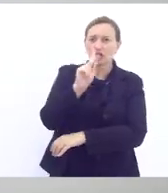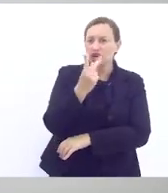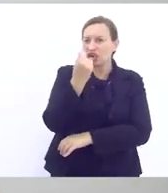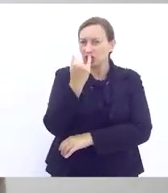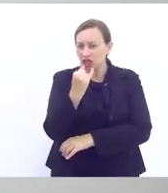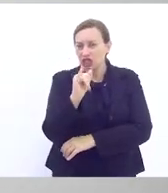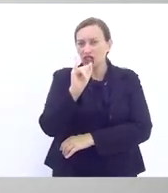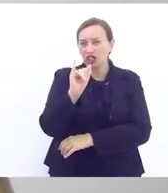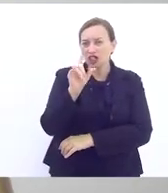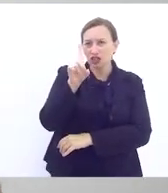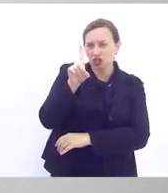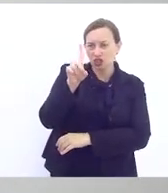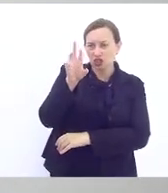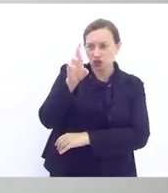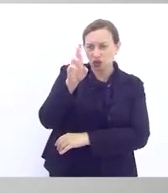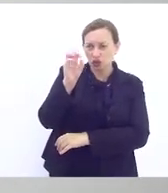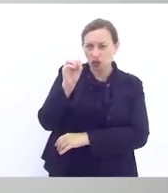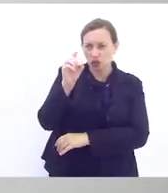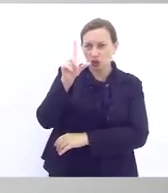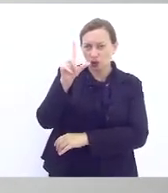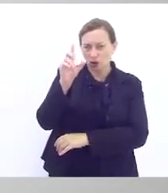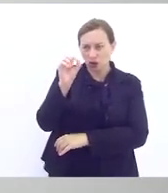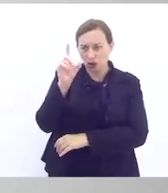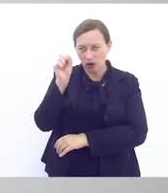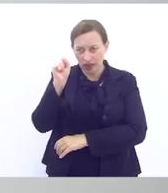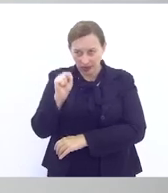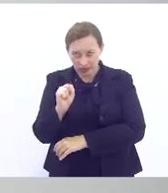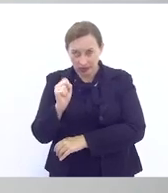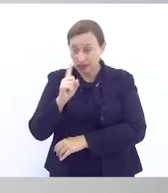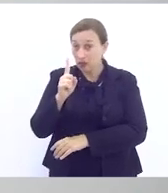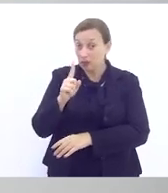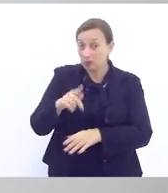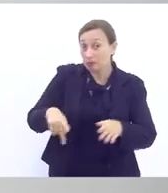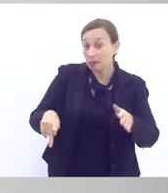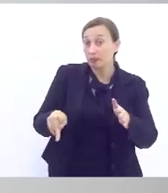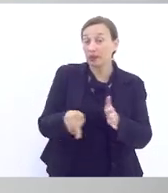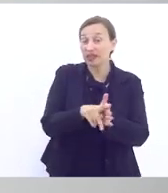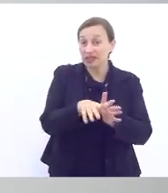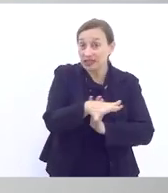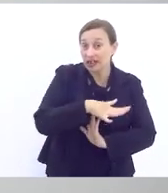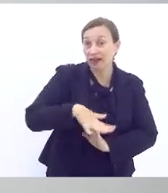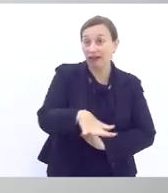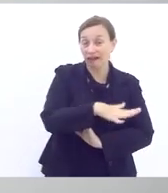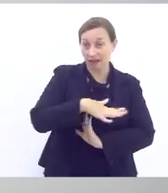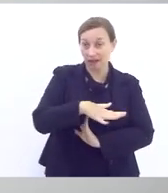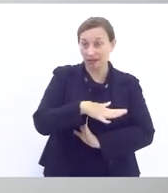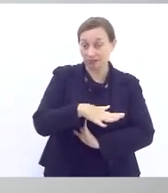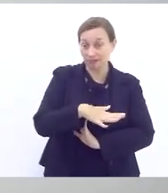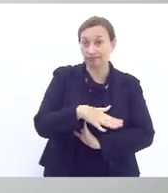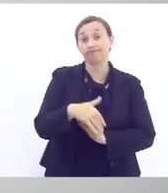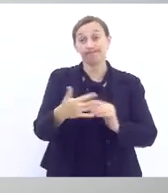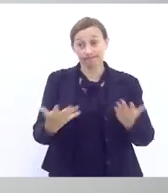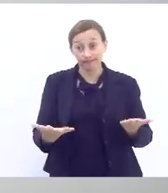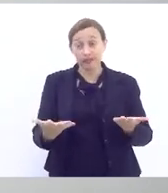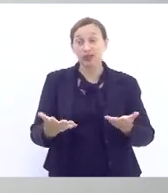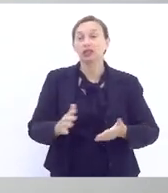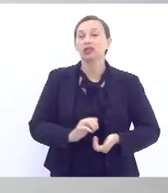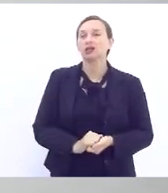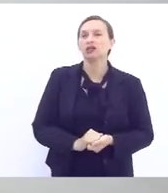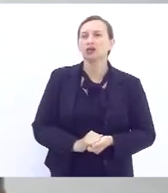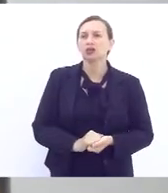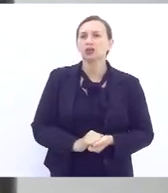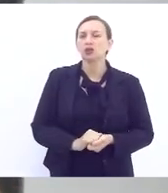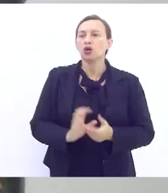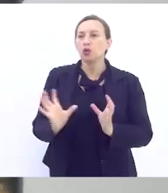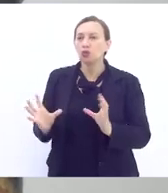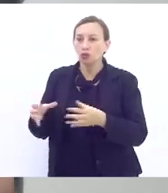mas adequado para aquela especificidade isso não órgão grande como ideia inclusive é um